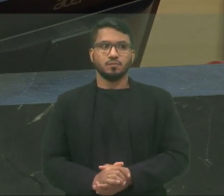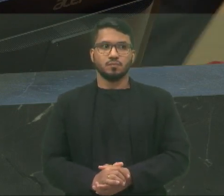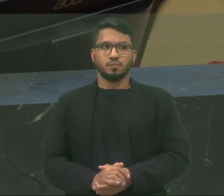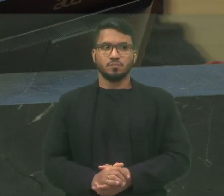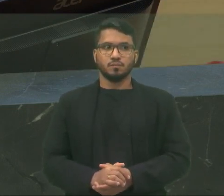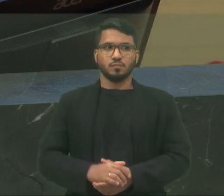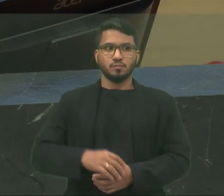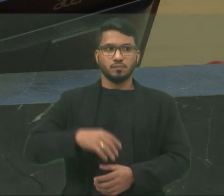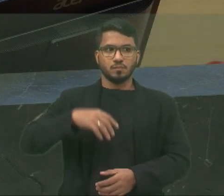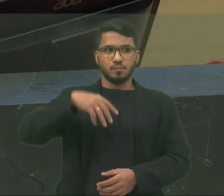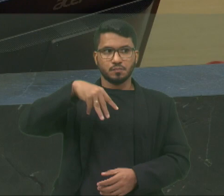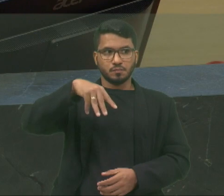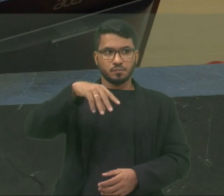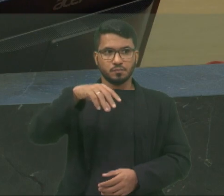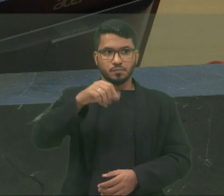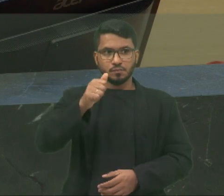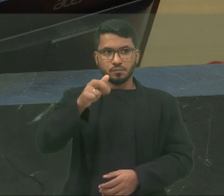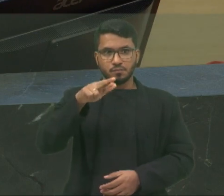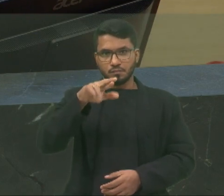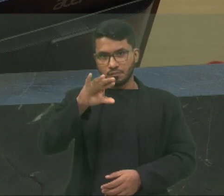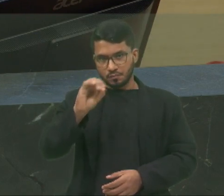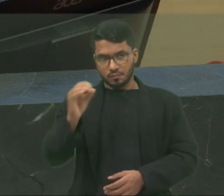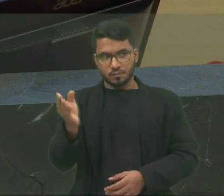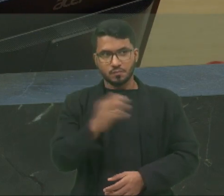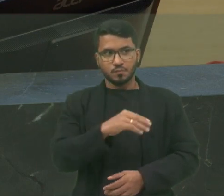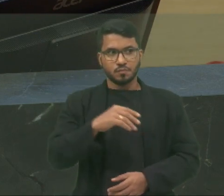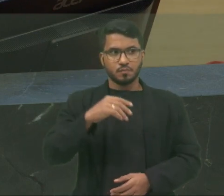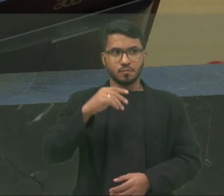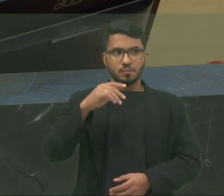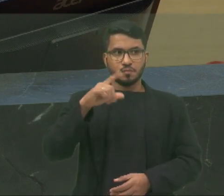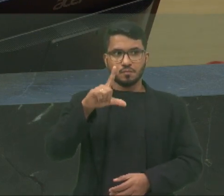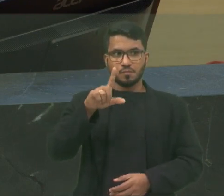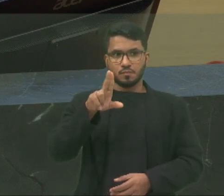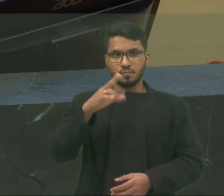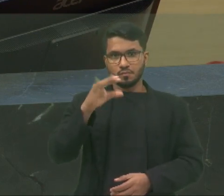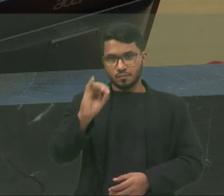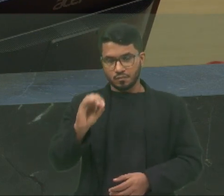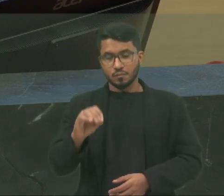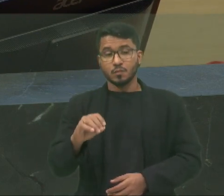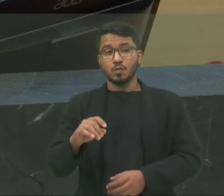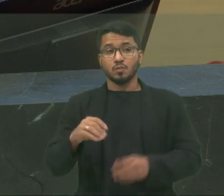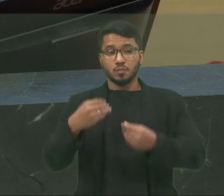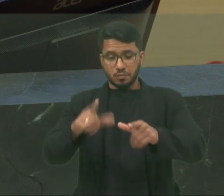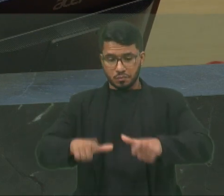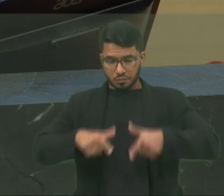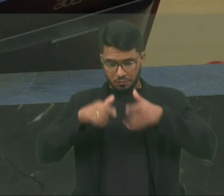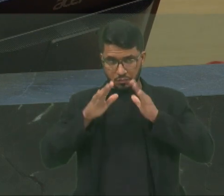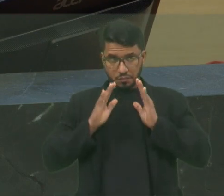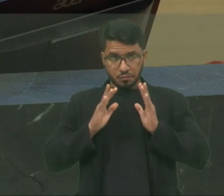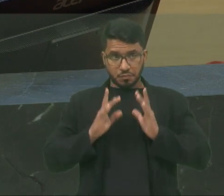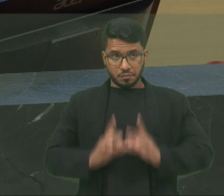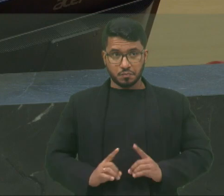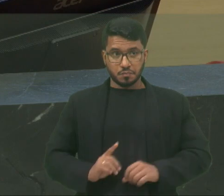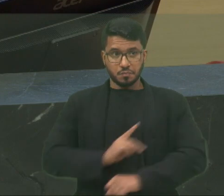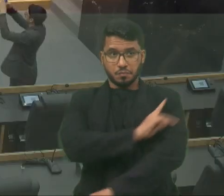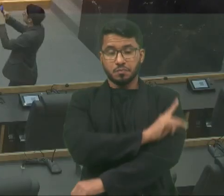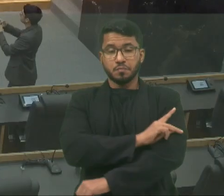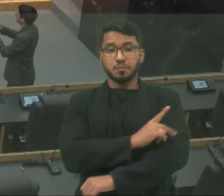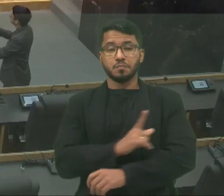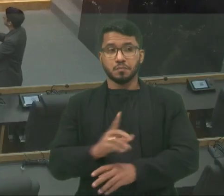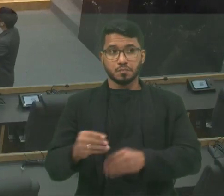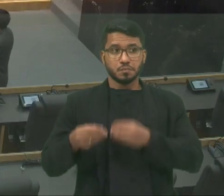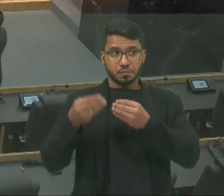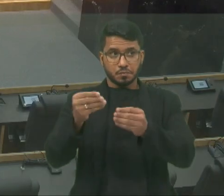Mário Lúcio Pereira o título de cidadão piauiense outorgado por este